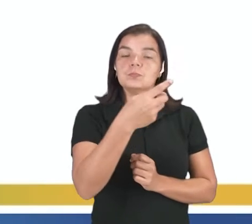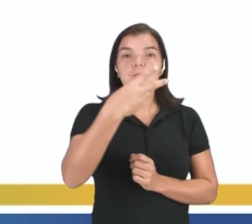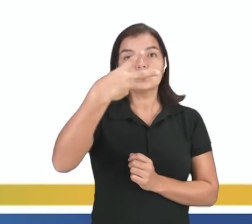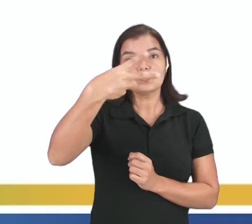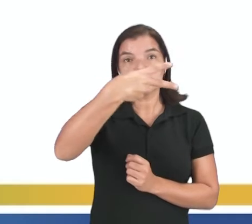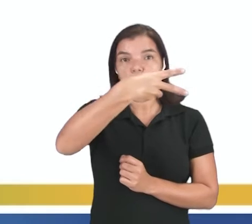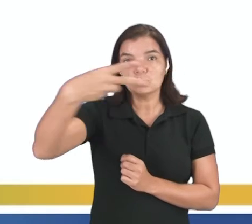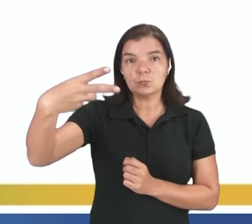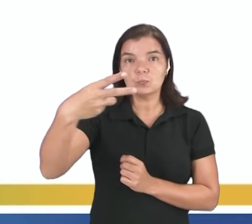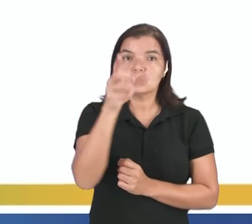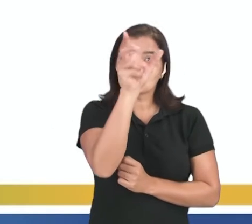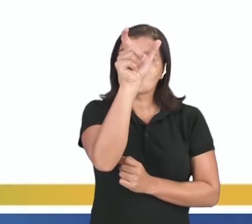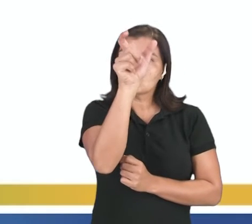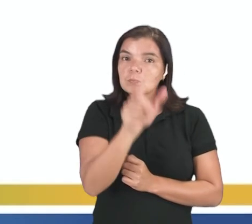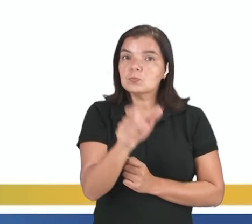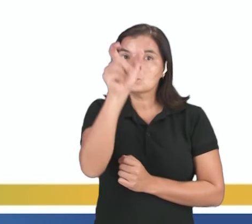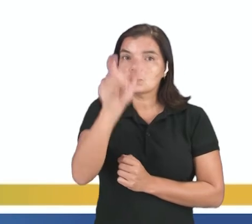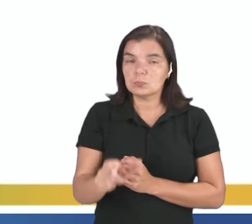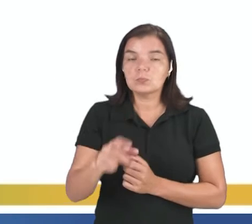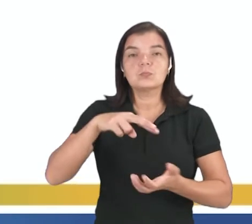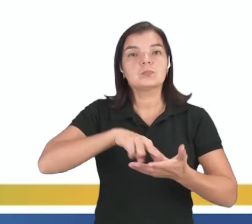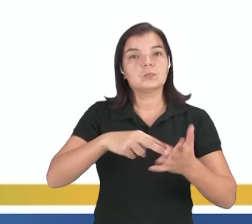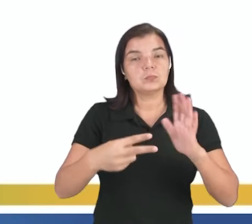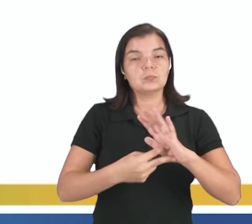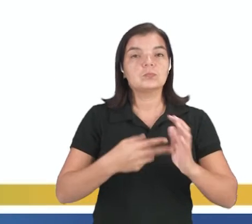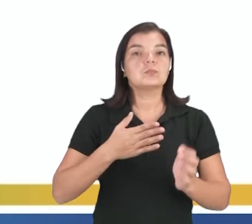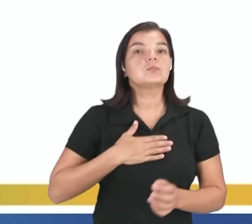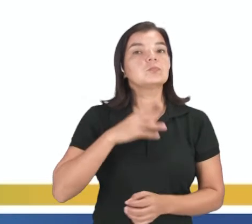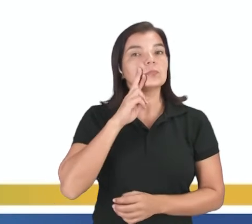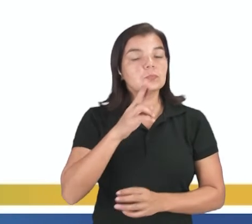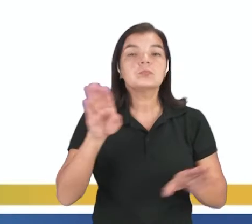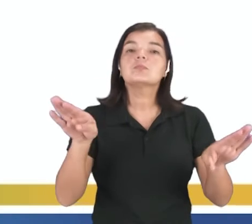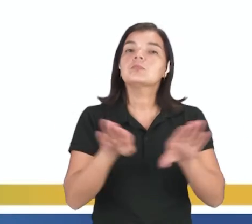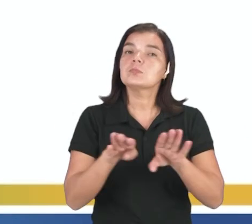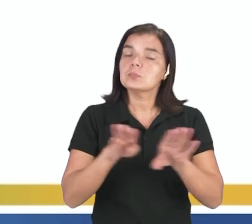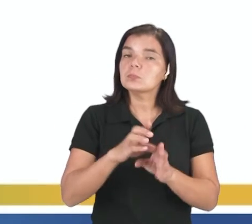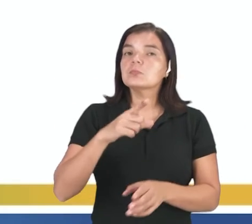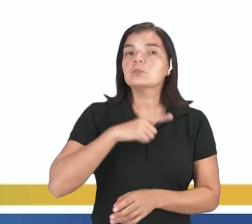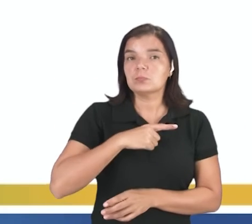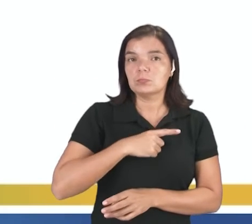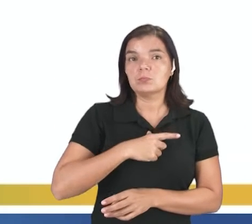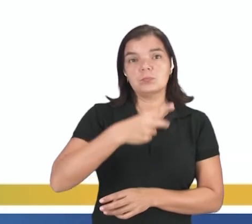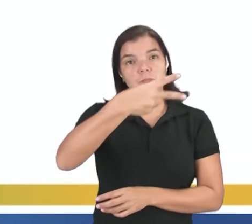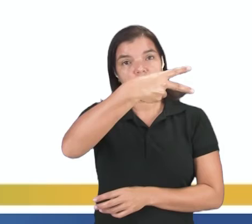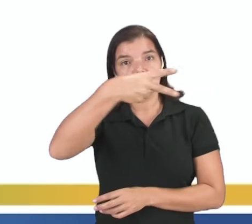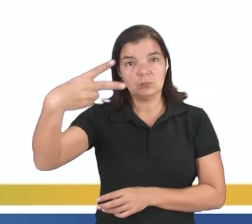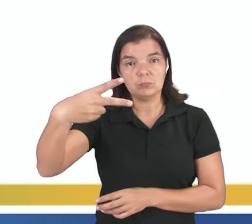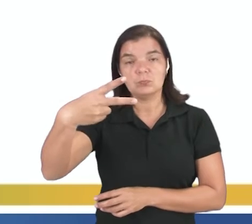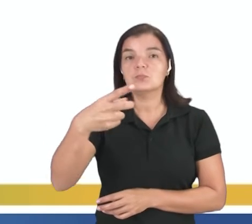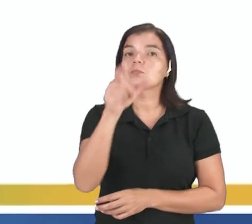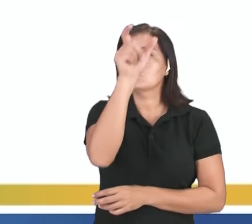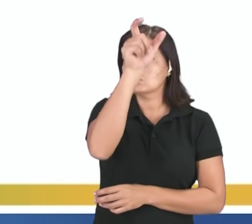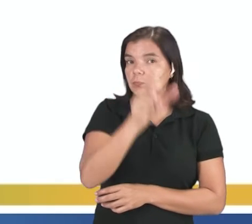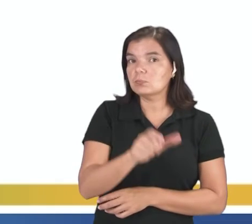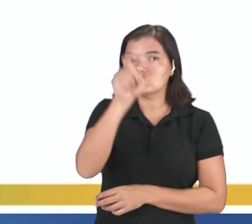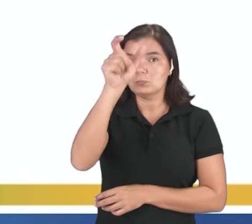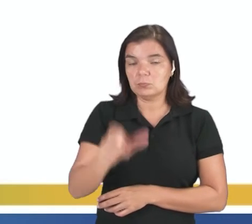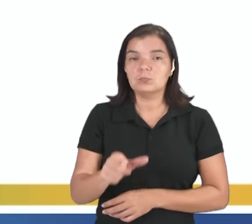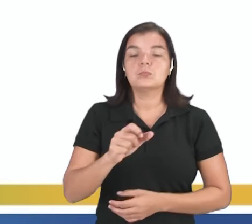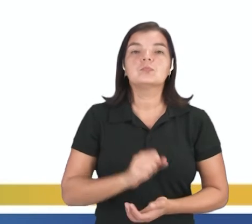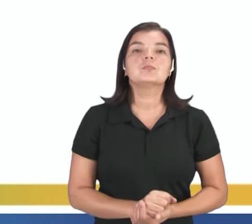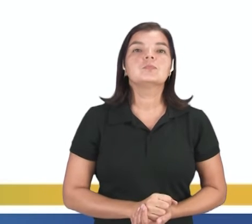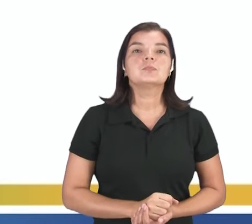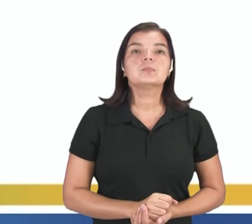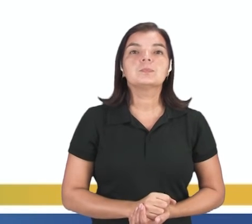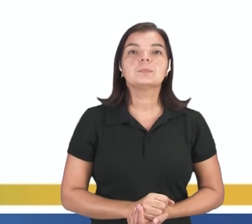colunas. Então isso significa dizer que a minha resposta também terá que ter 2 linhas, 2 colunas.